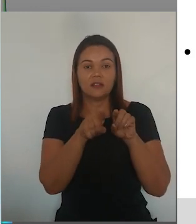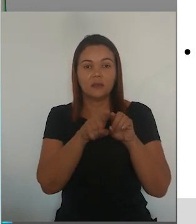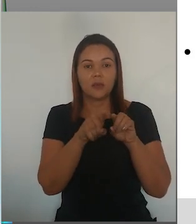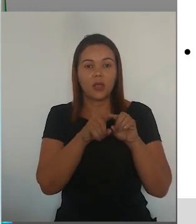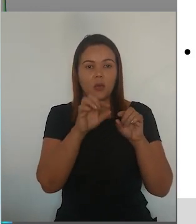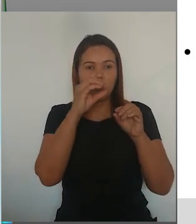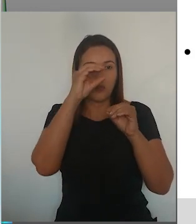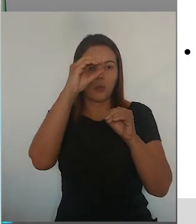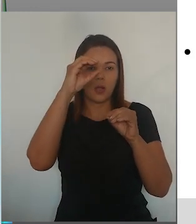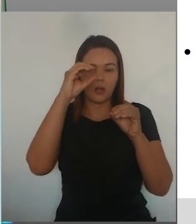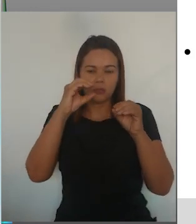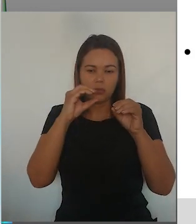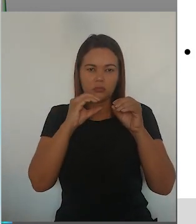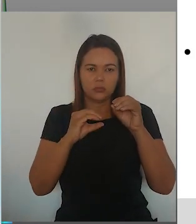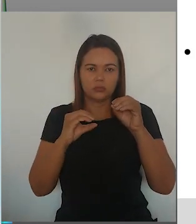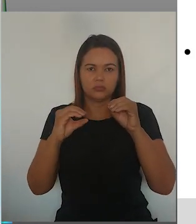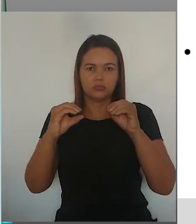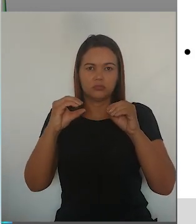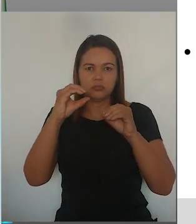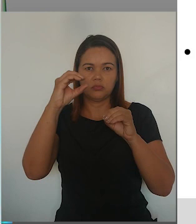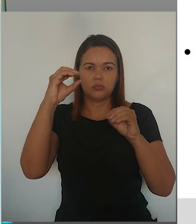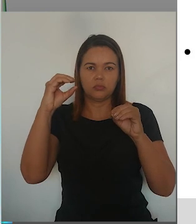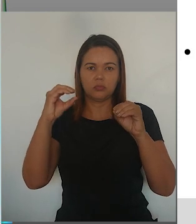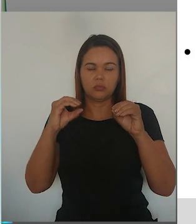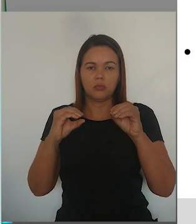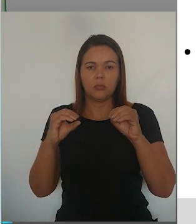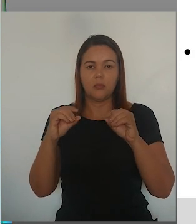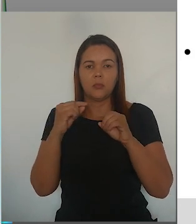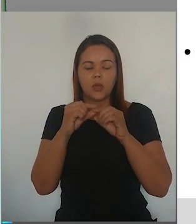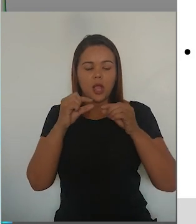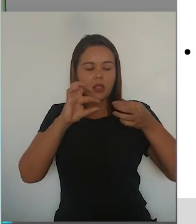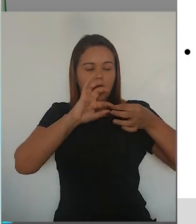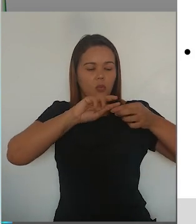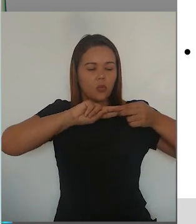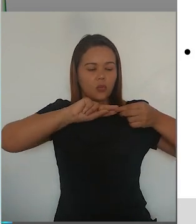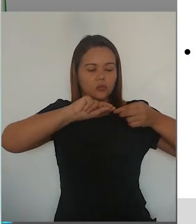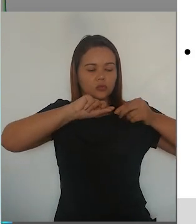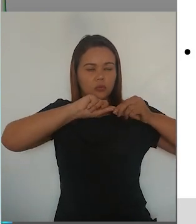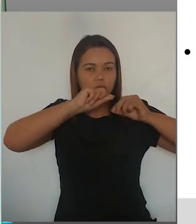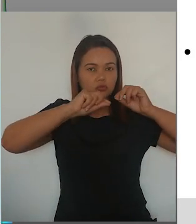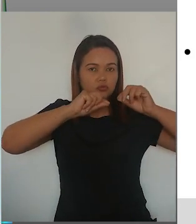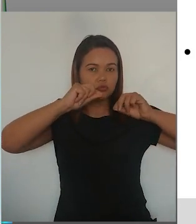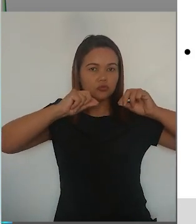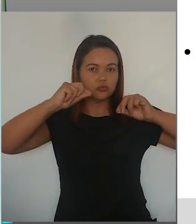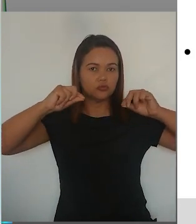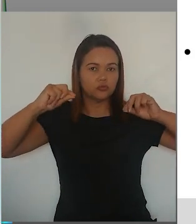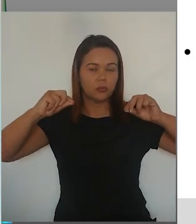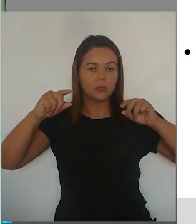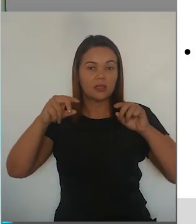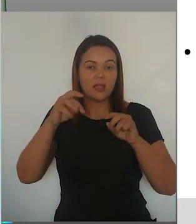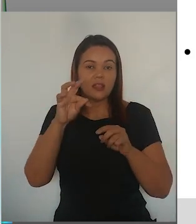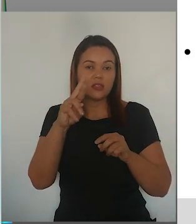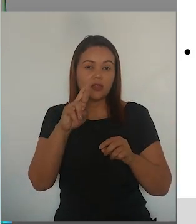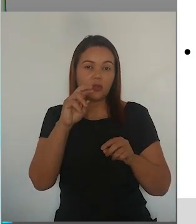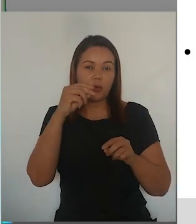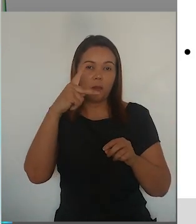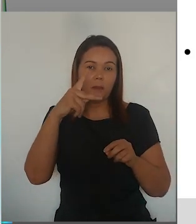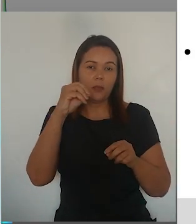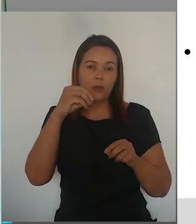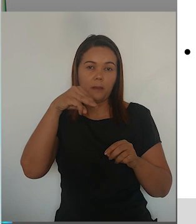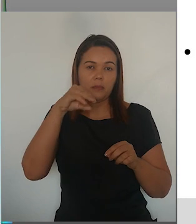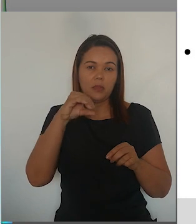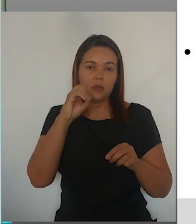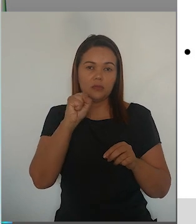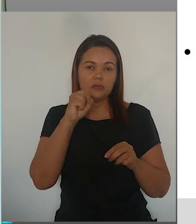F-actina, arranjadas em hélice, uma sobre a outra, devido à ação de